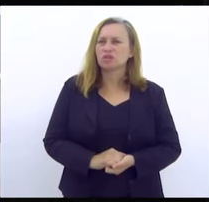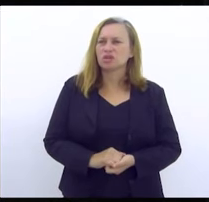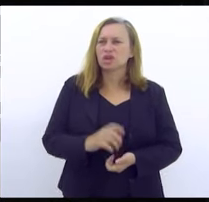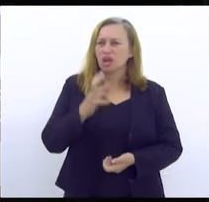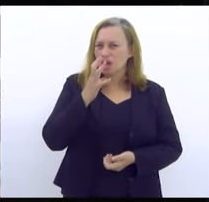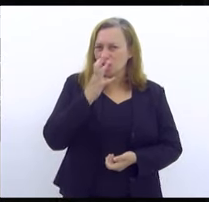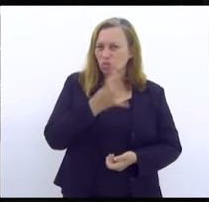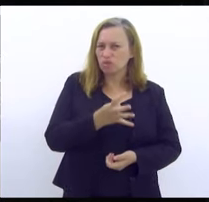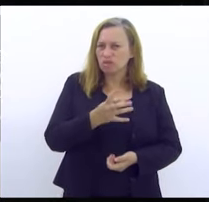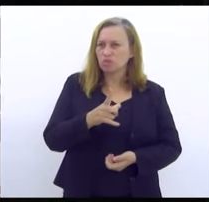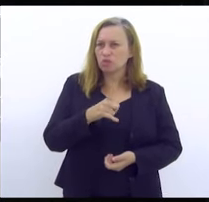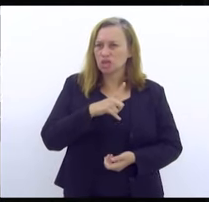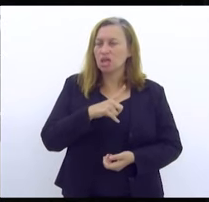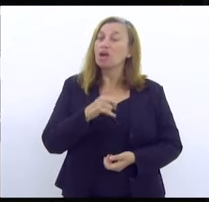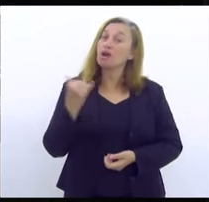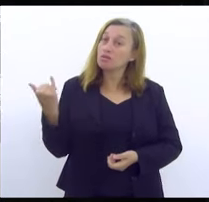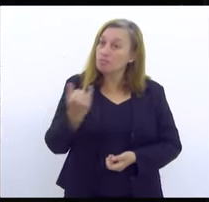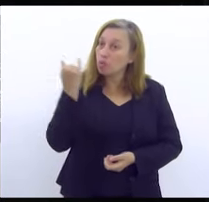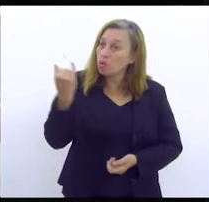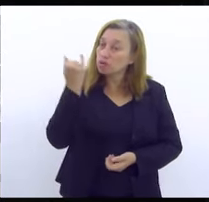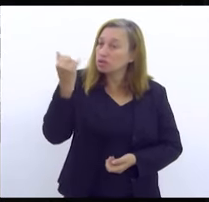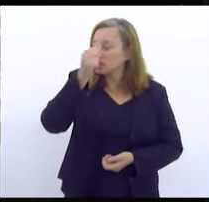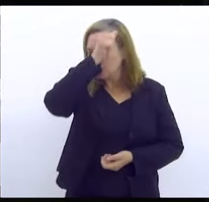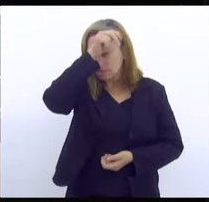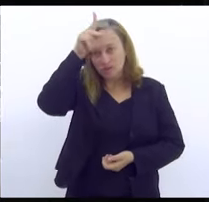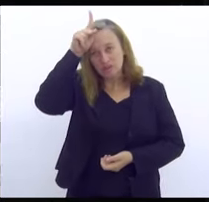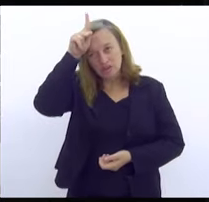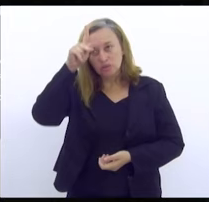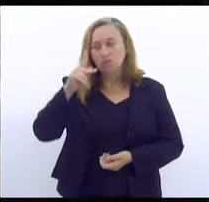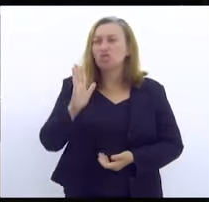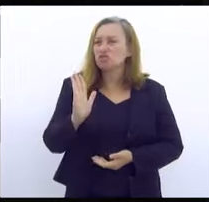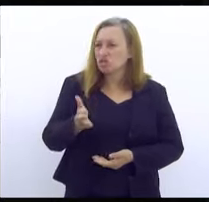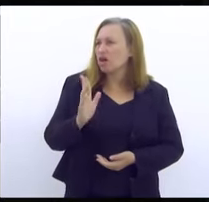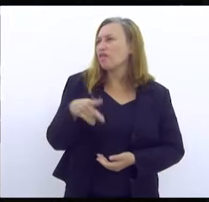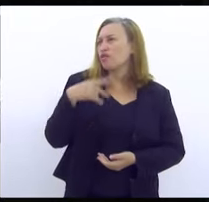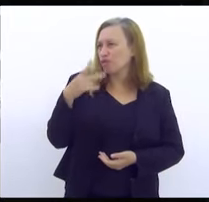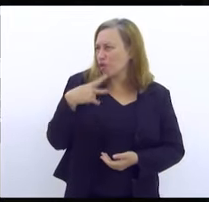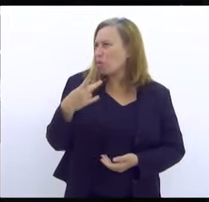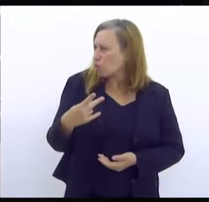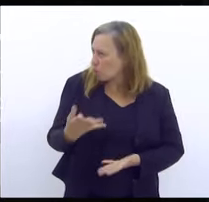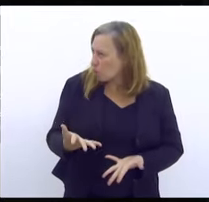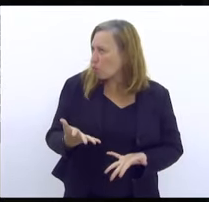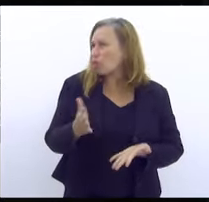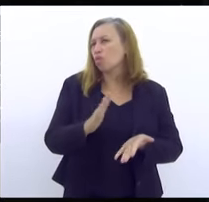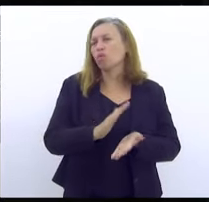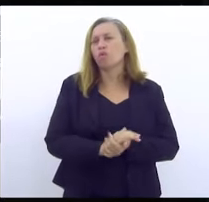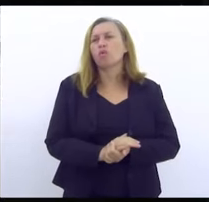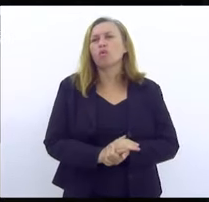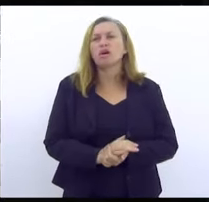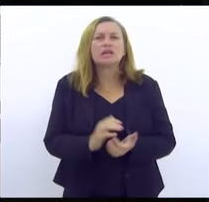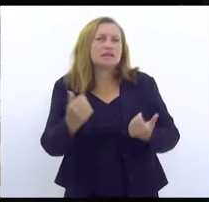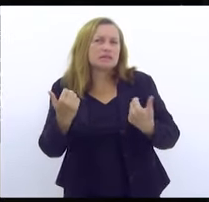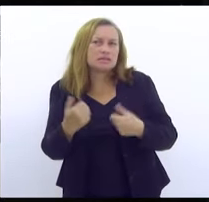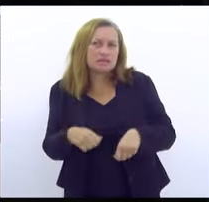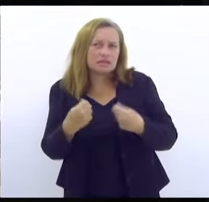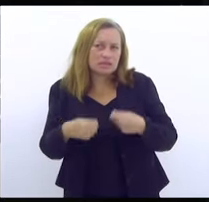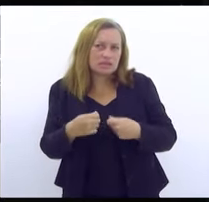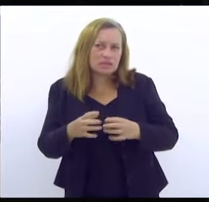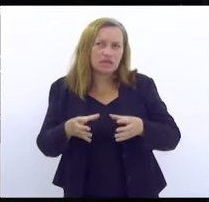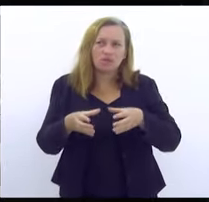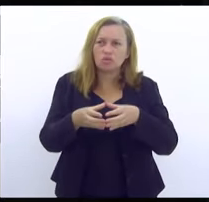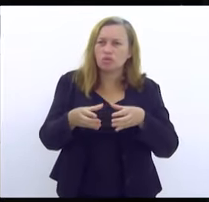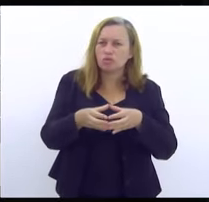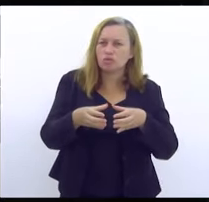denúncia. É importante que a prefeitura, que já até se colocou aí, colocando a necessidade de uma comissão